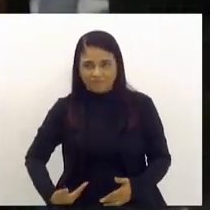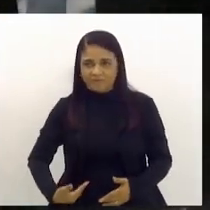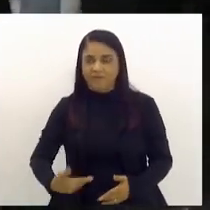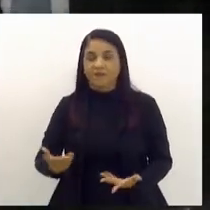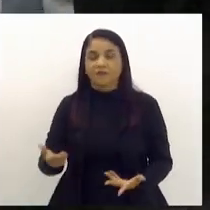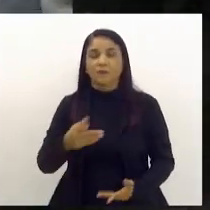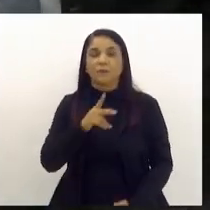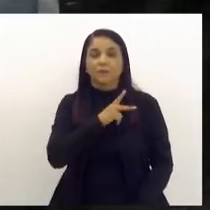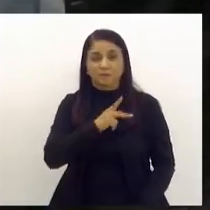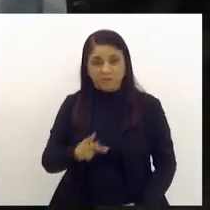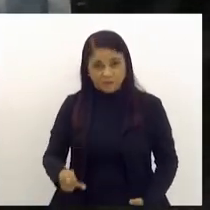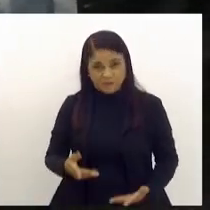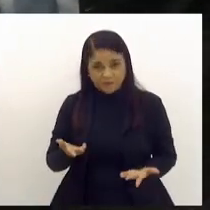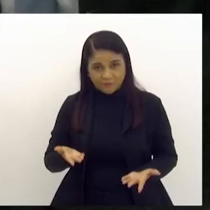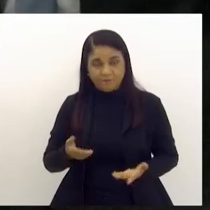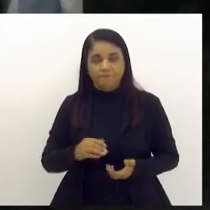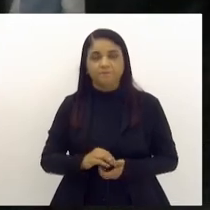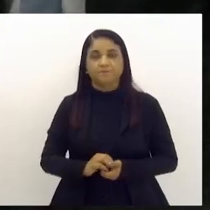Senhor presidente,